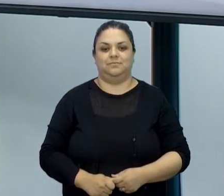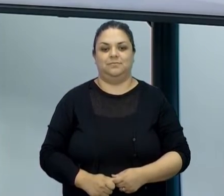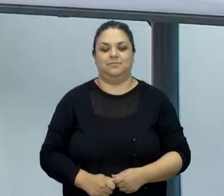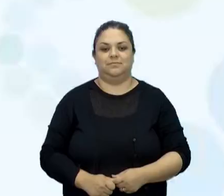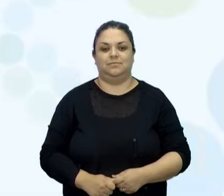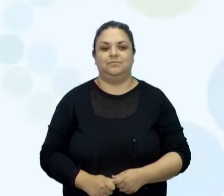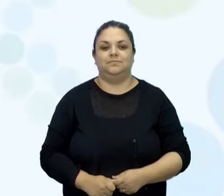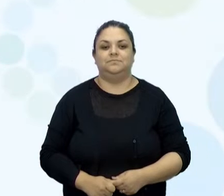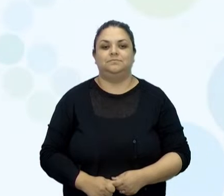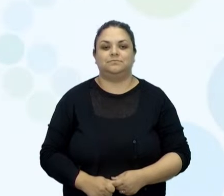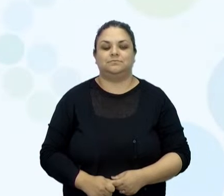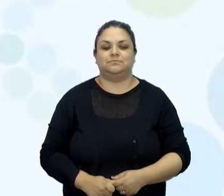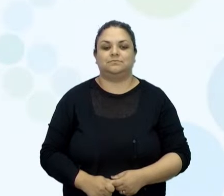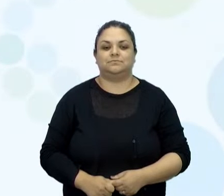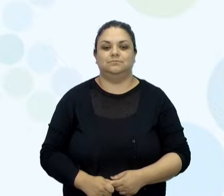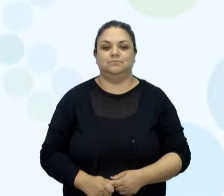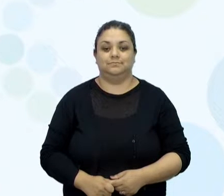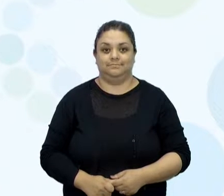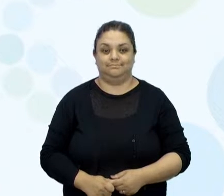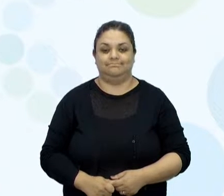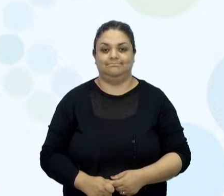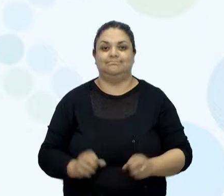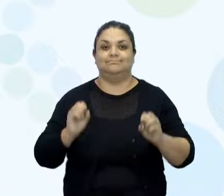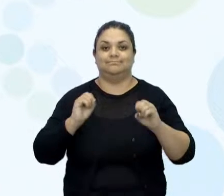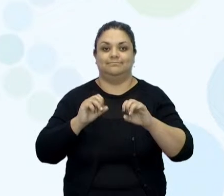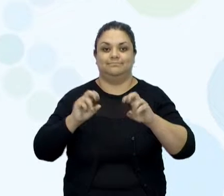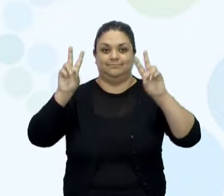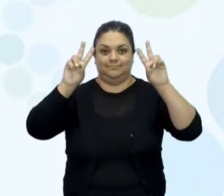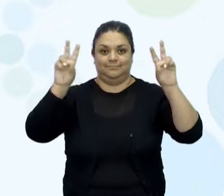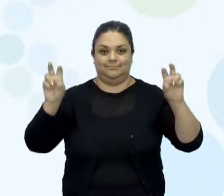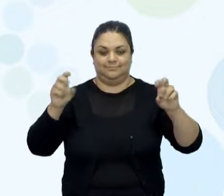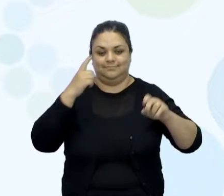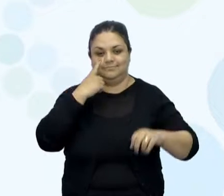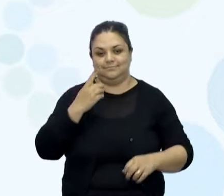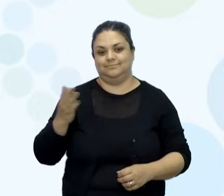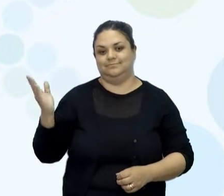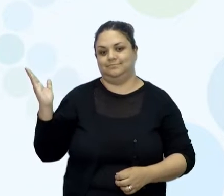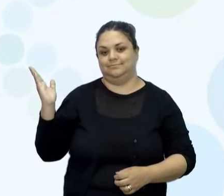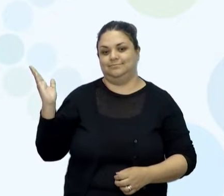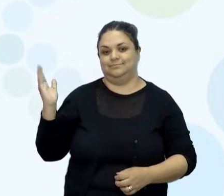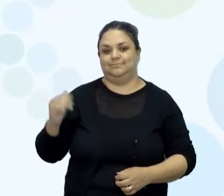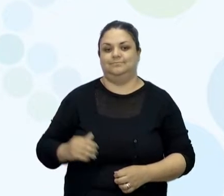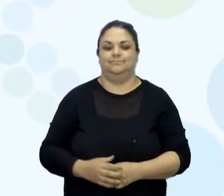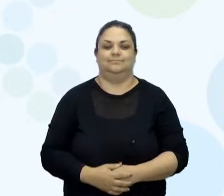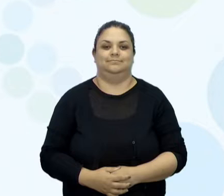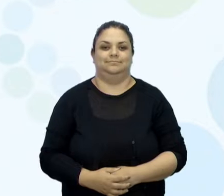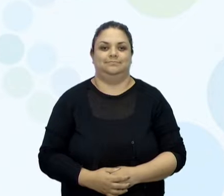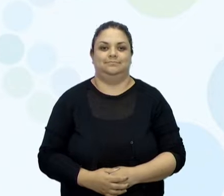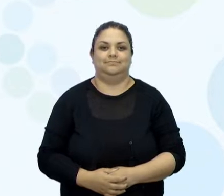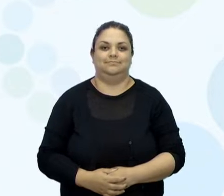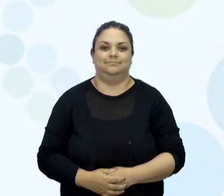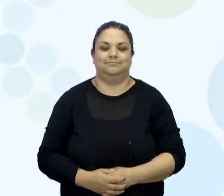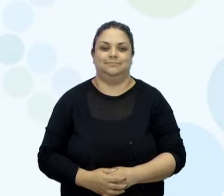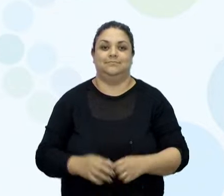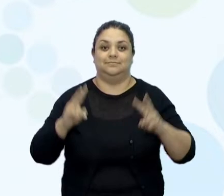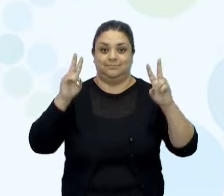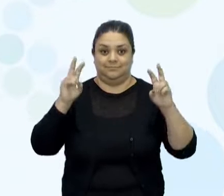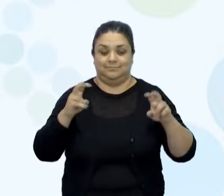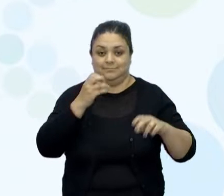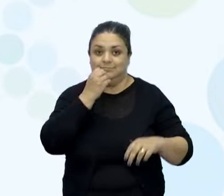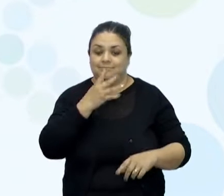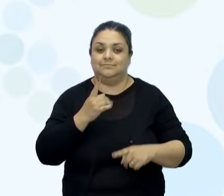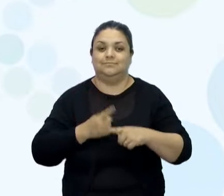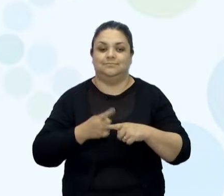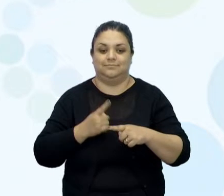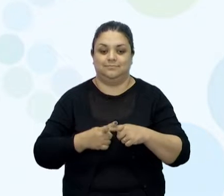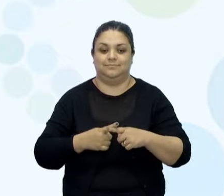da nossa aula aí é Comprando pela Internet, né? Eu acho que esse tema ele é muito importante porque é